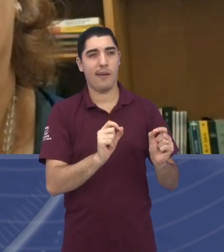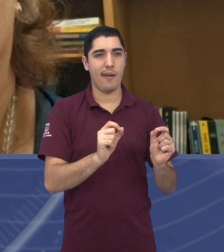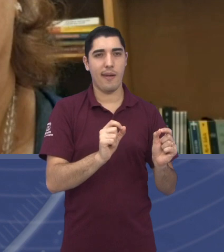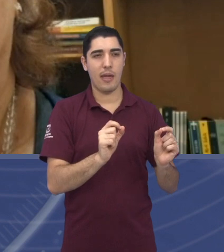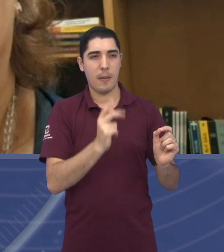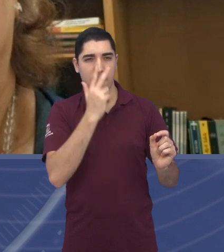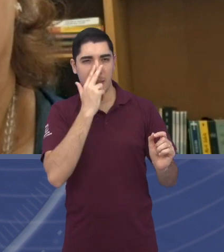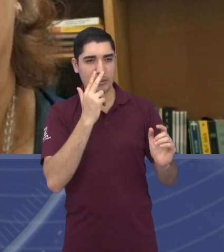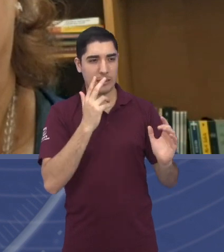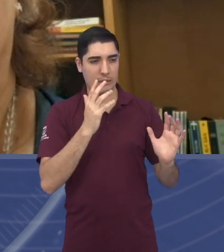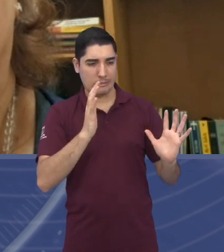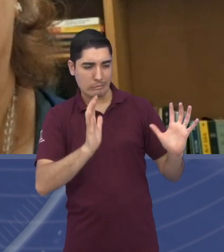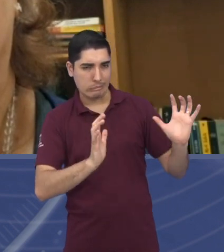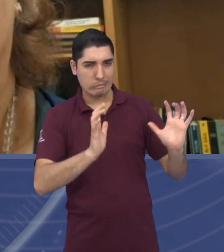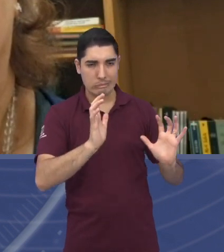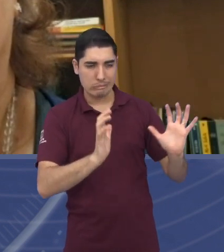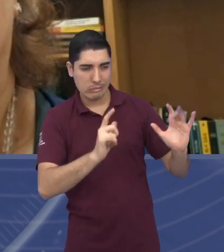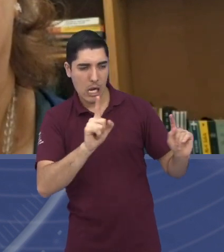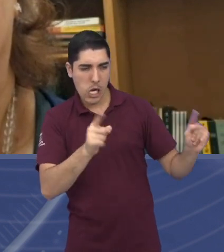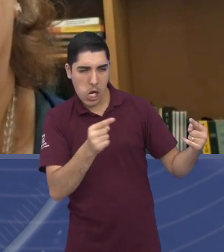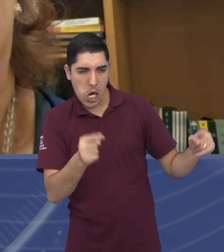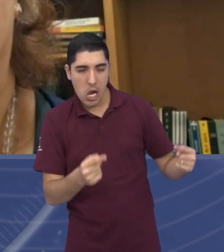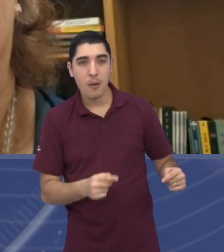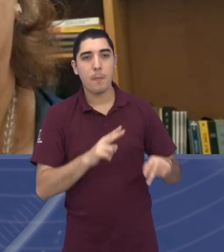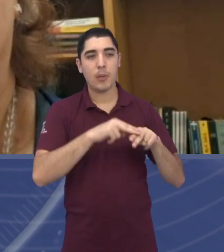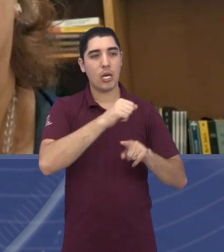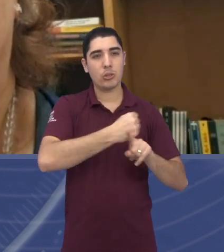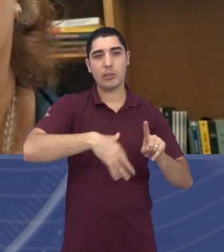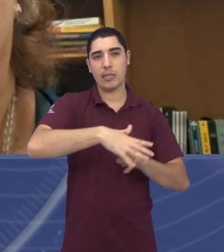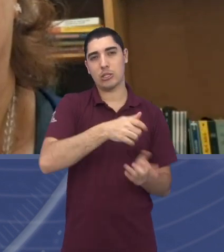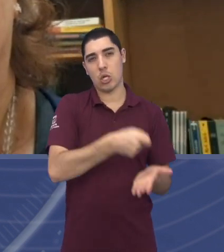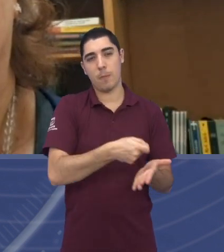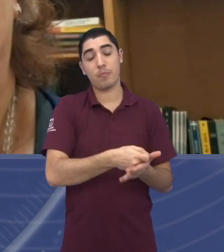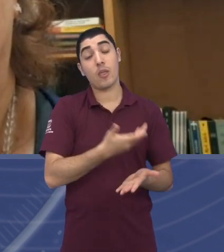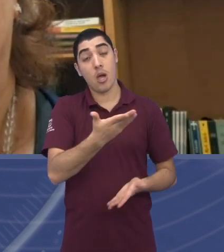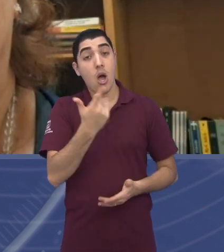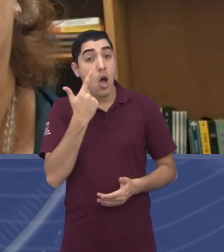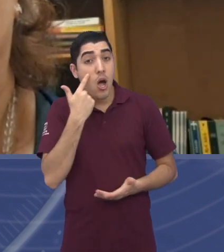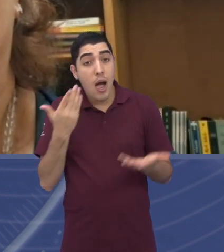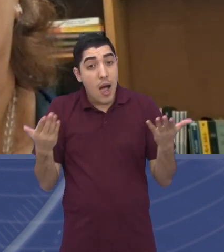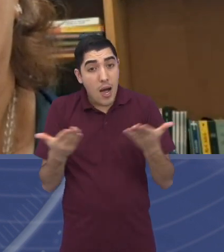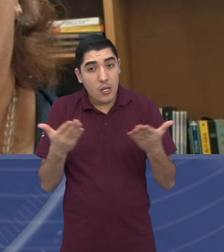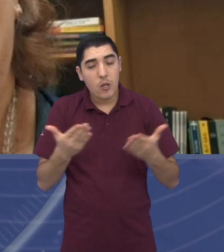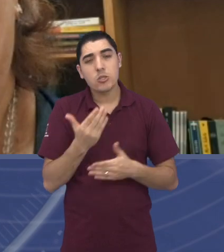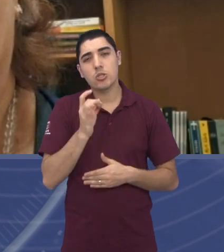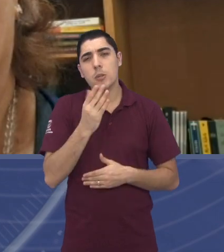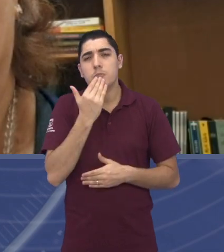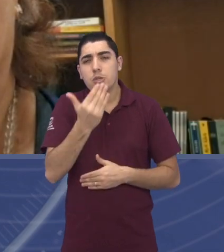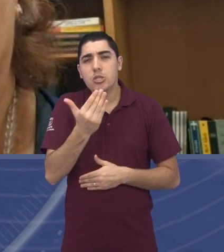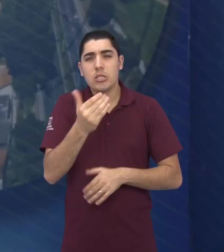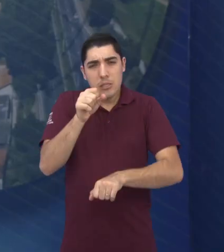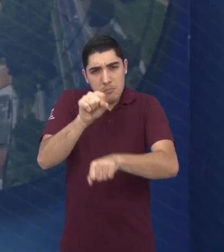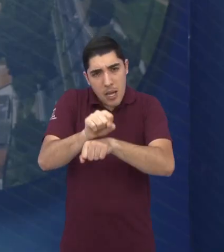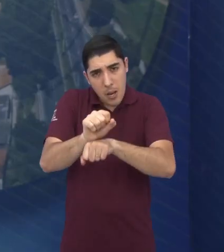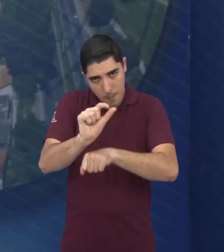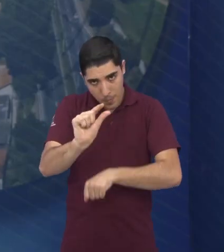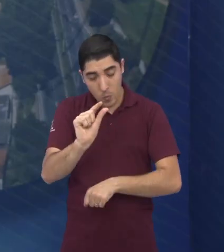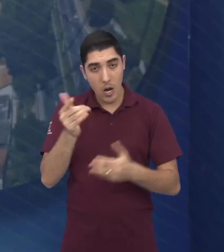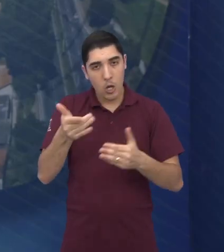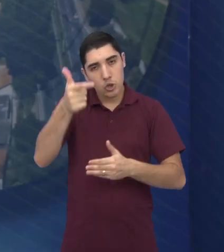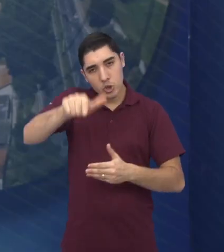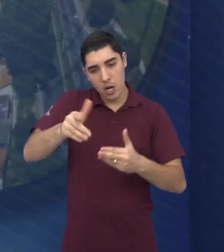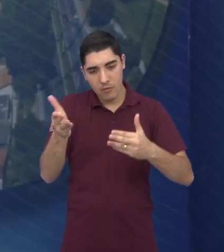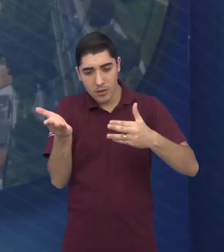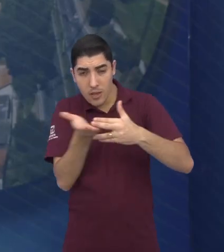rivalidade com todo esse contexto que é imposto pela sociedade. Dora, eu vou só pedir para você aguardar